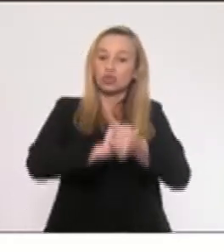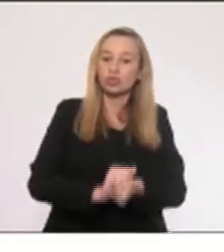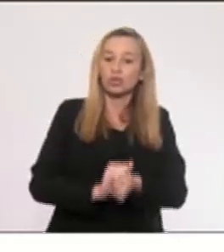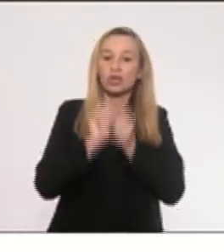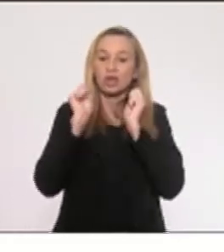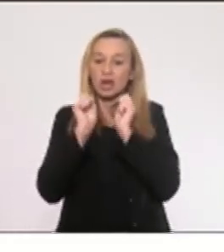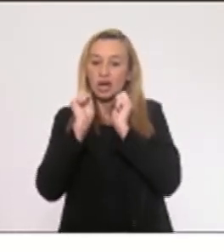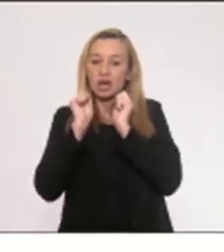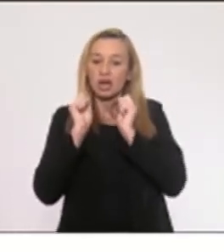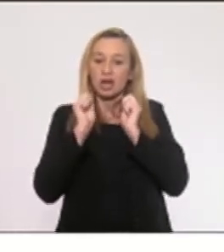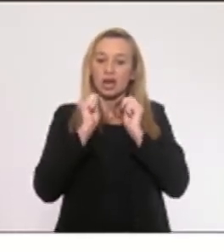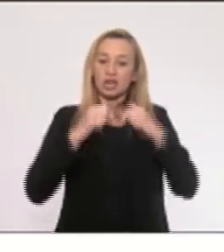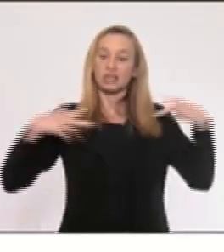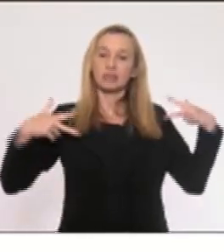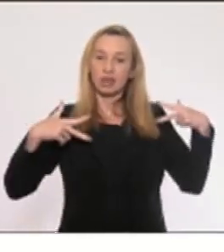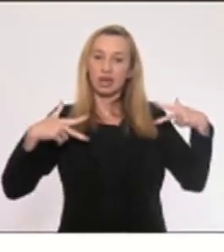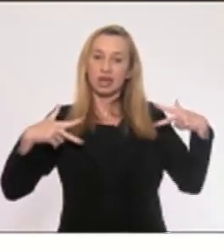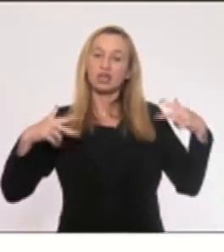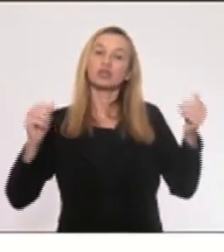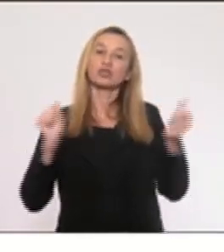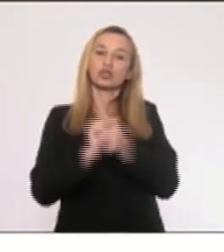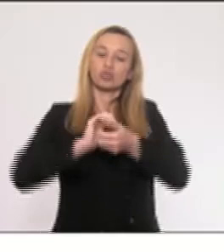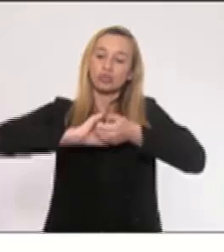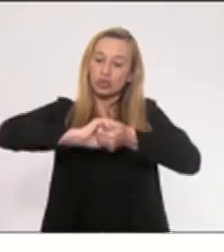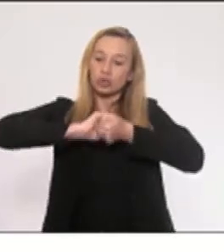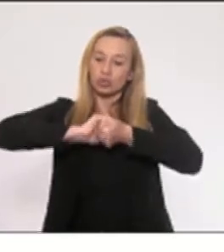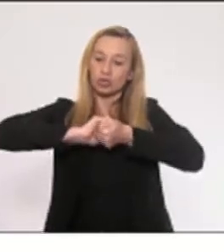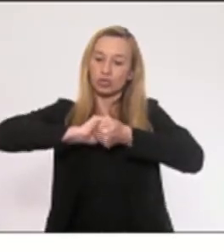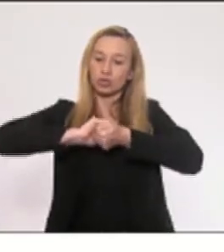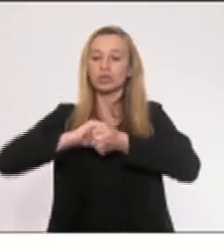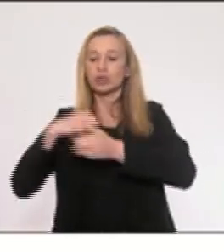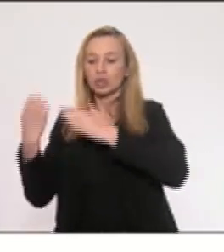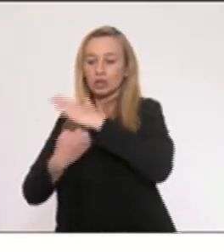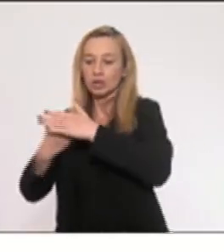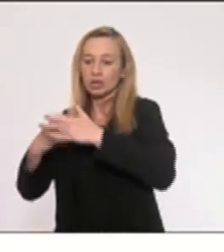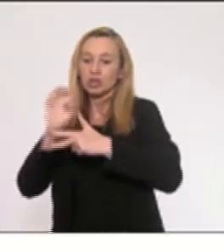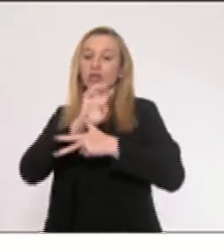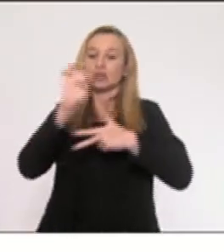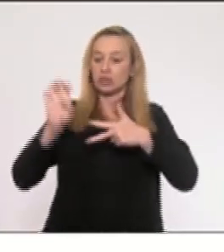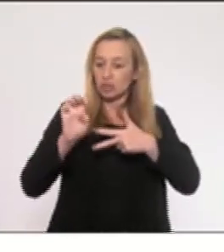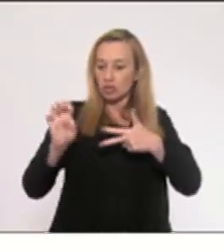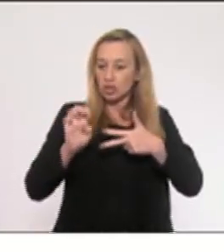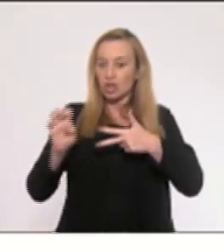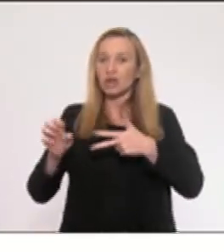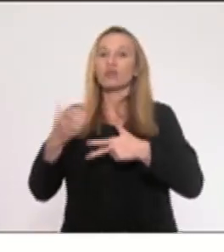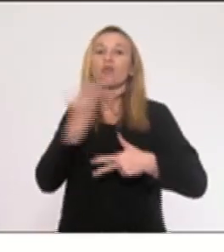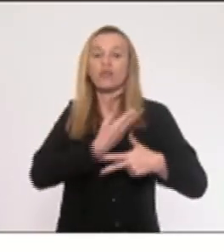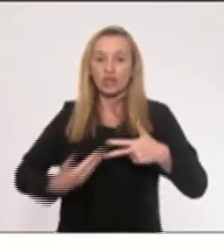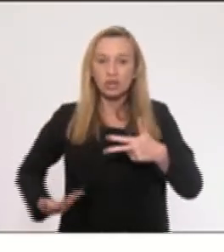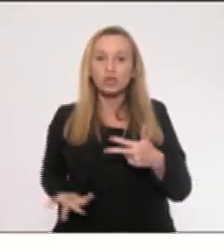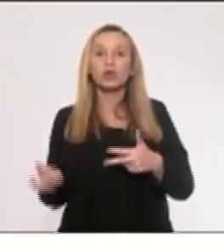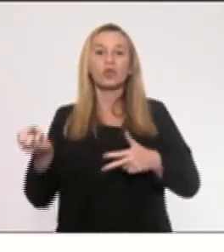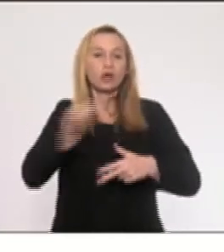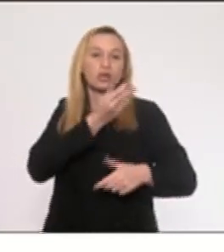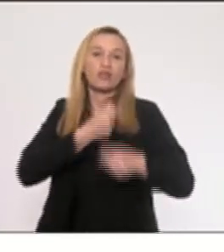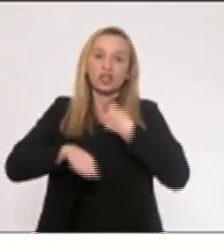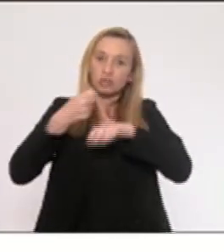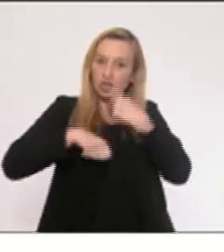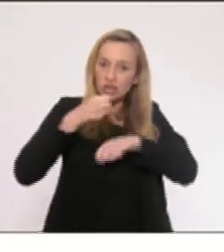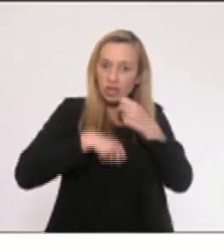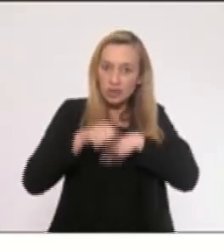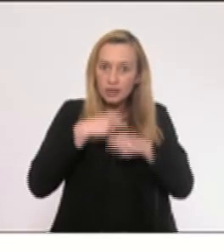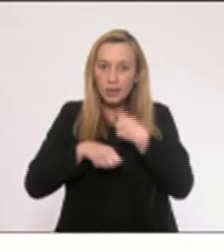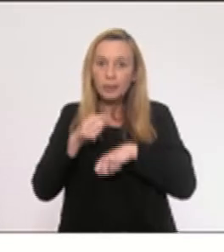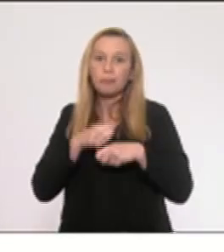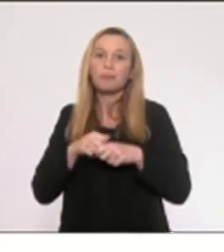Legislativa do Estado do Rio de Janeiro, de braços dados, seja com o Executivo do Estado, com o governador do Estado, seja com a nova administração da Universidade